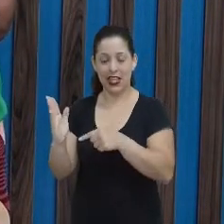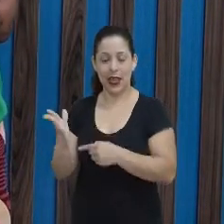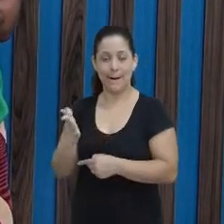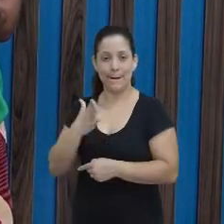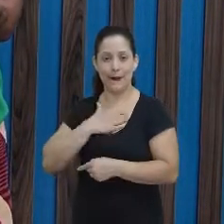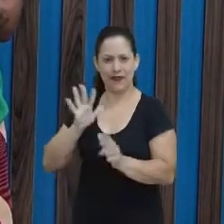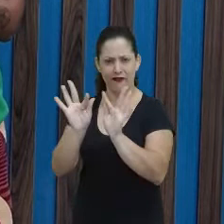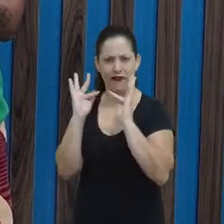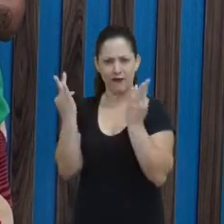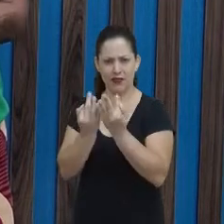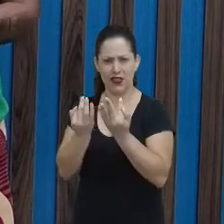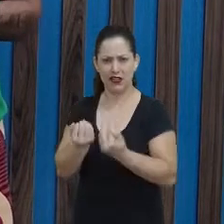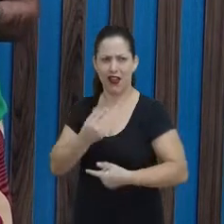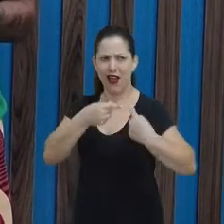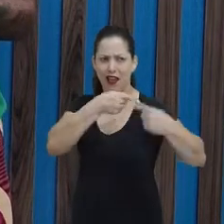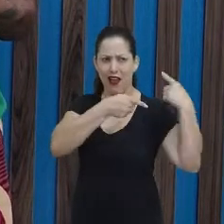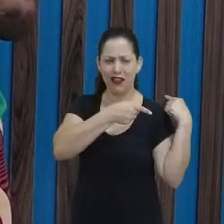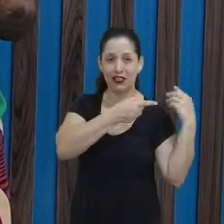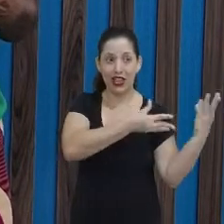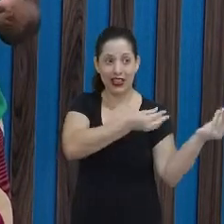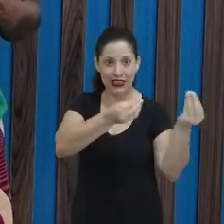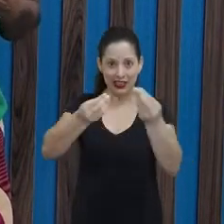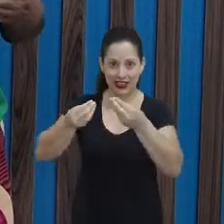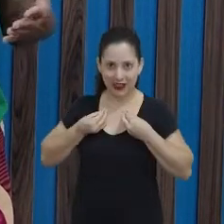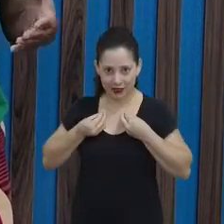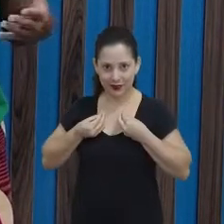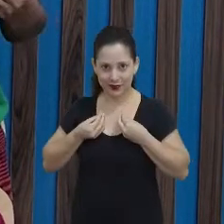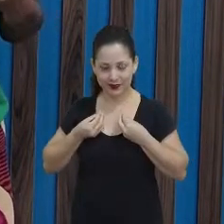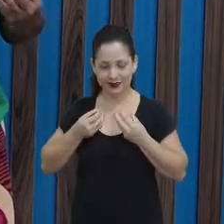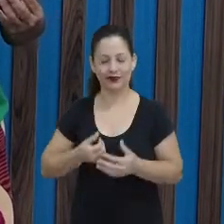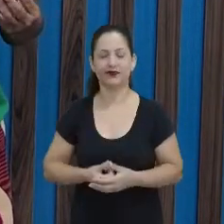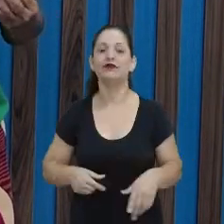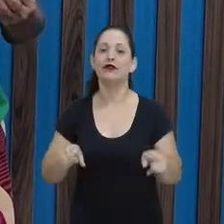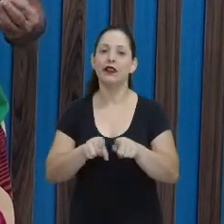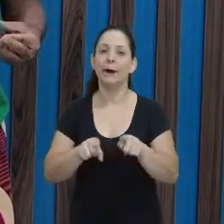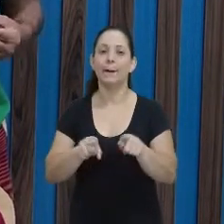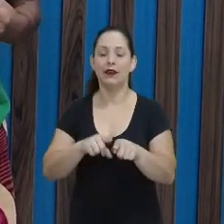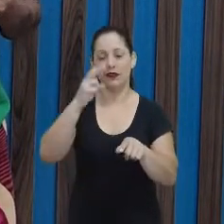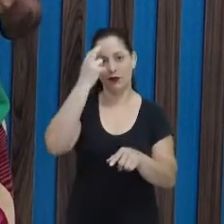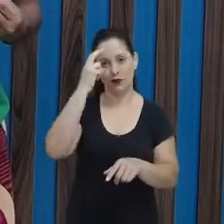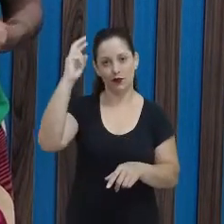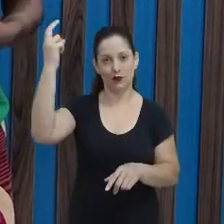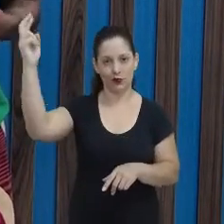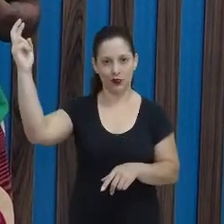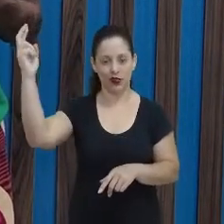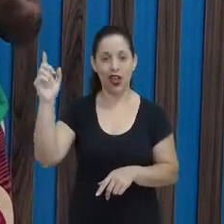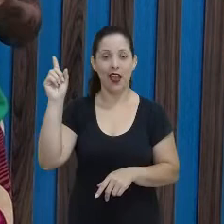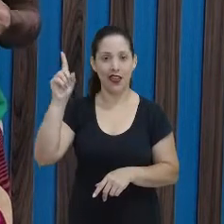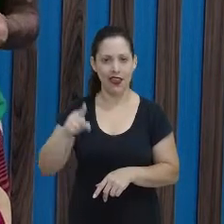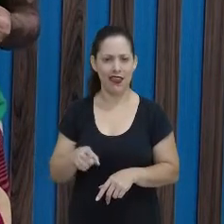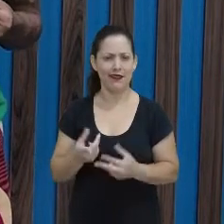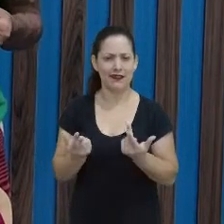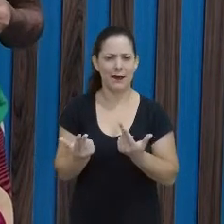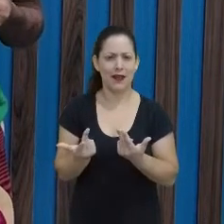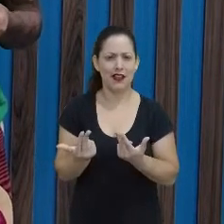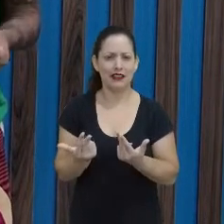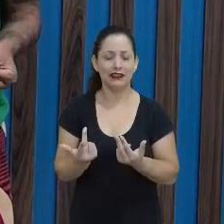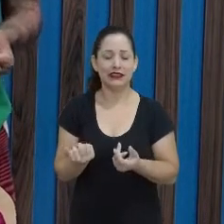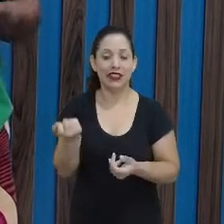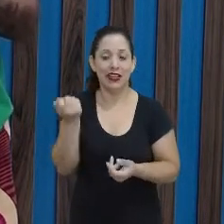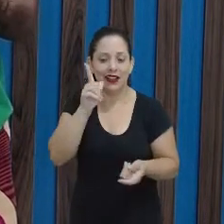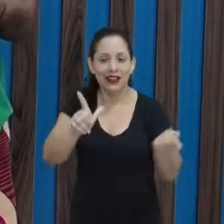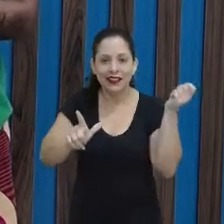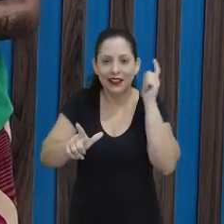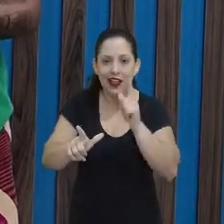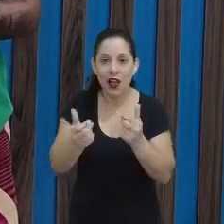de você, tá? Então, também a cultura, ela também é essa herança de pessoas que